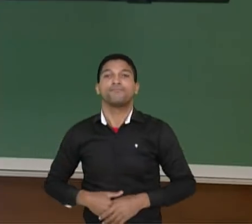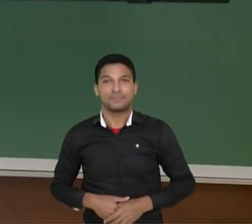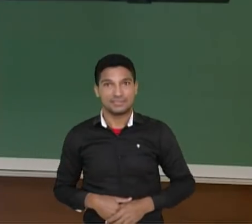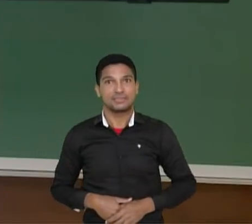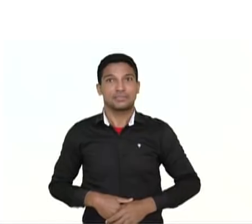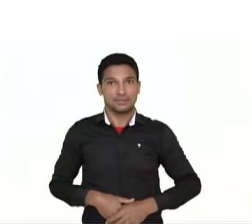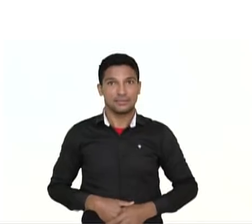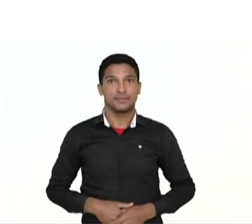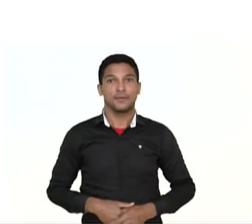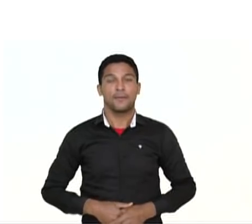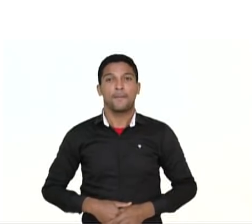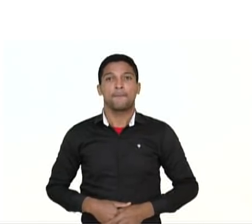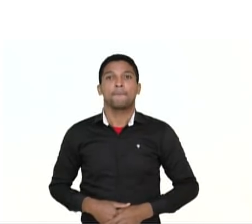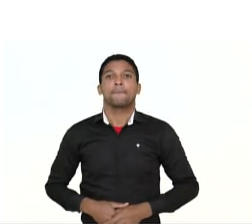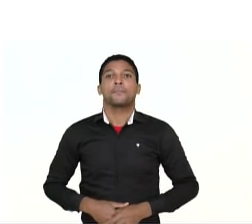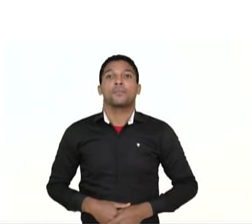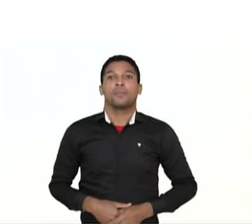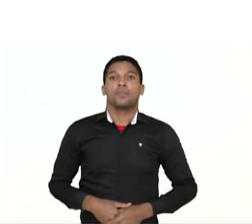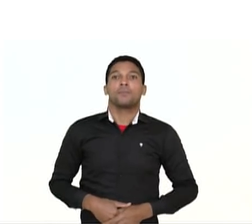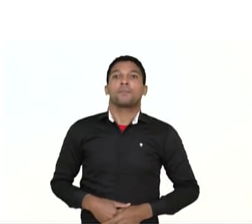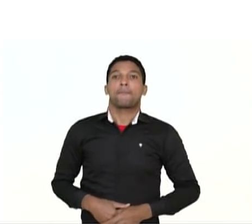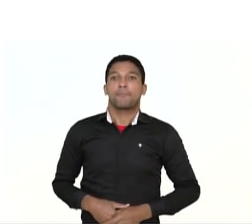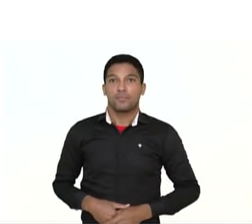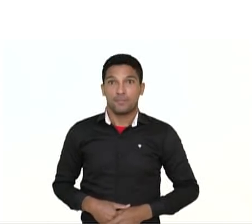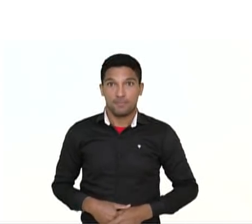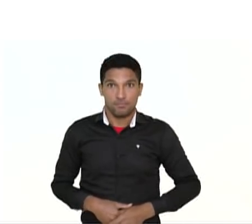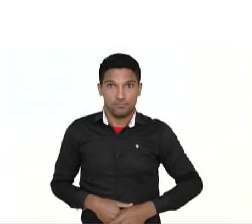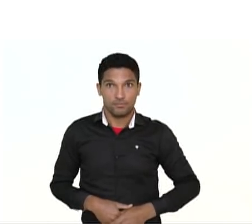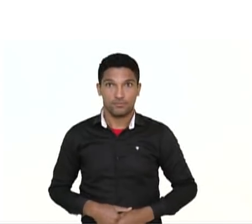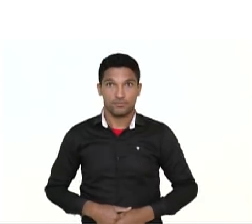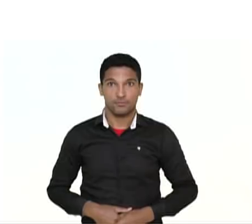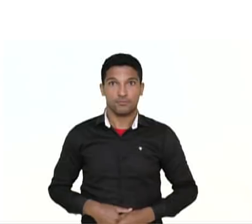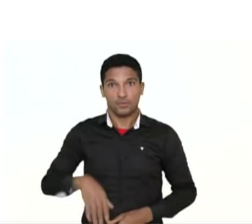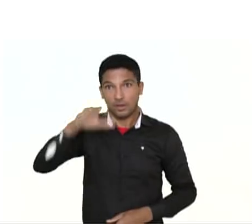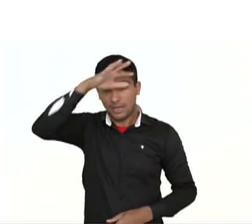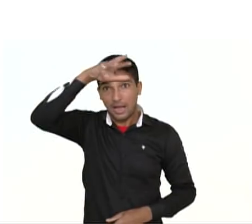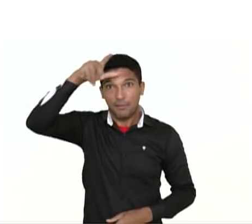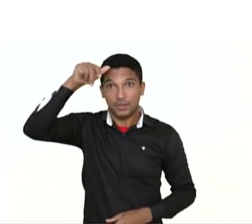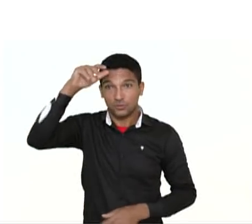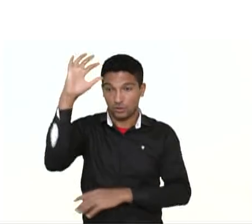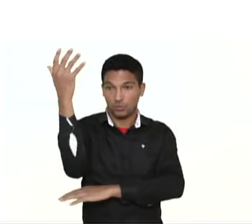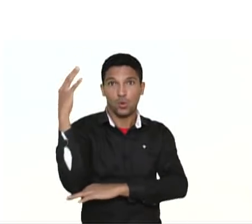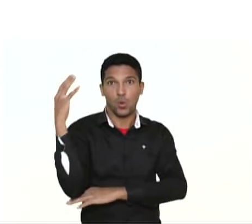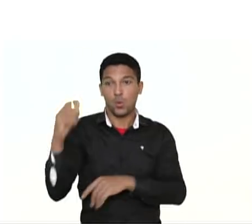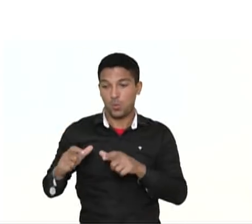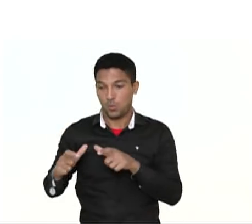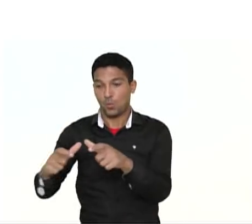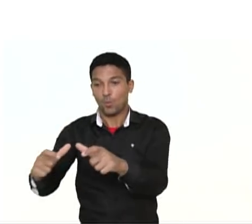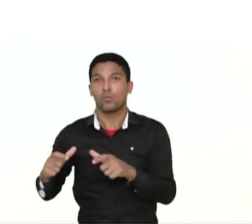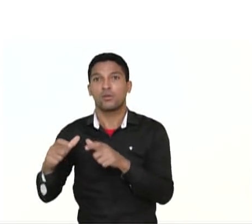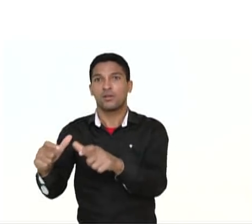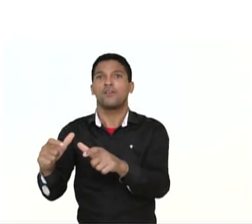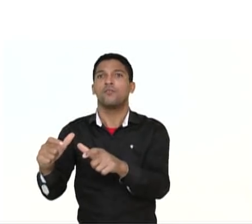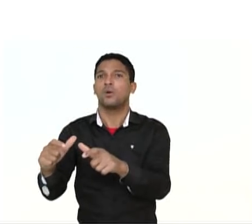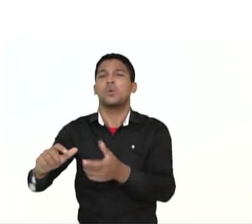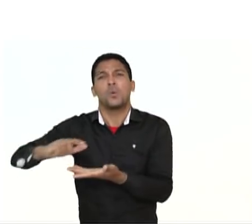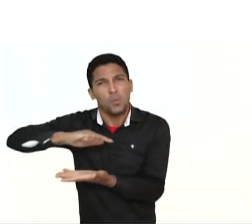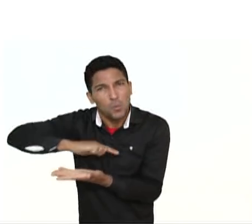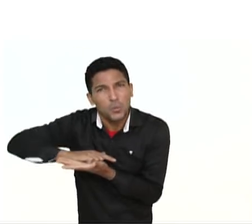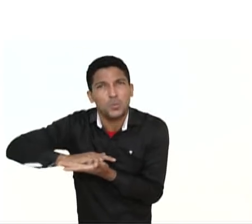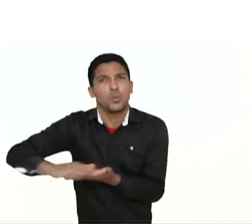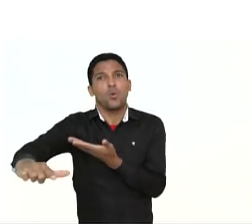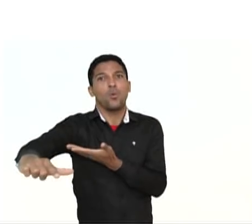floresta amazônica foi degradada consecutivamente e é invisível aos nossos olhos, diz